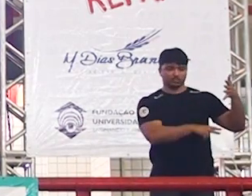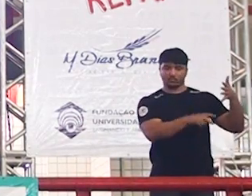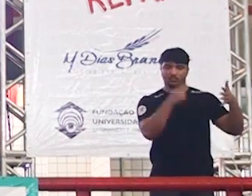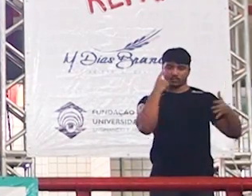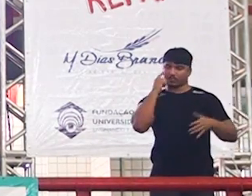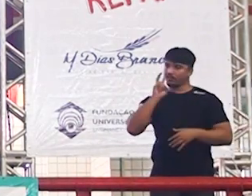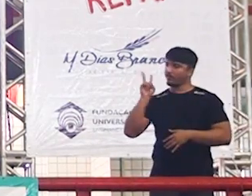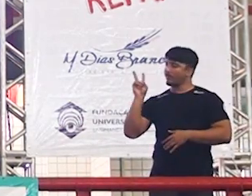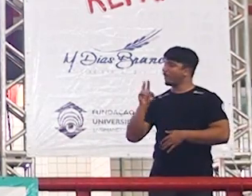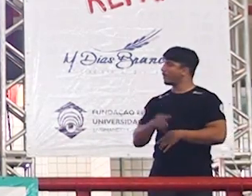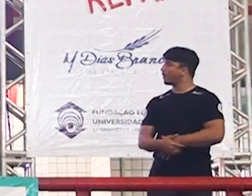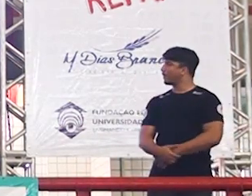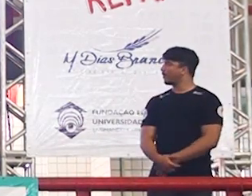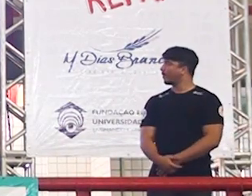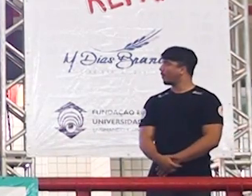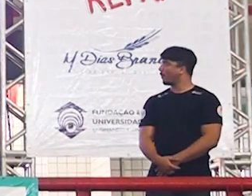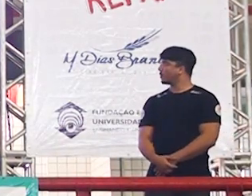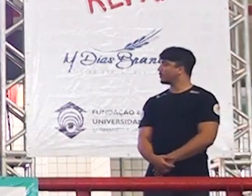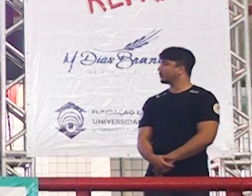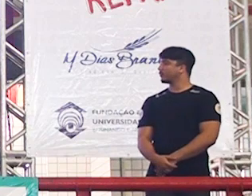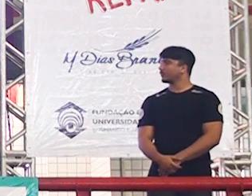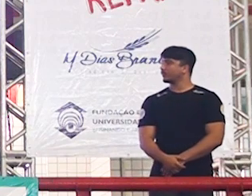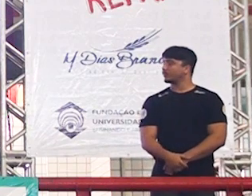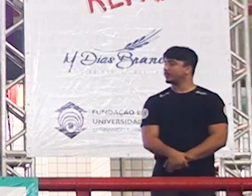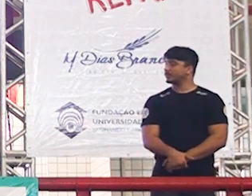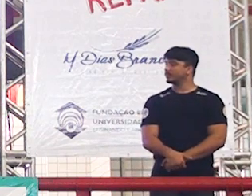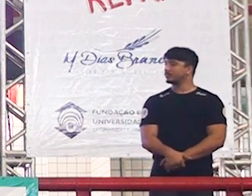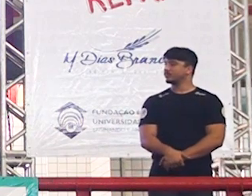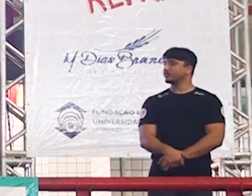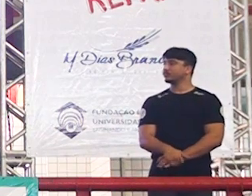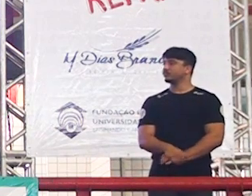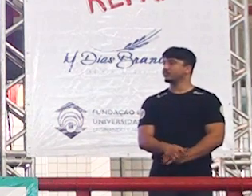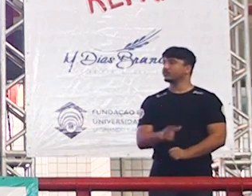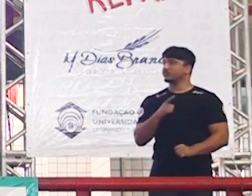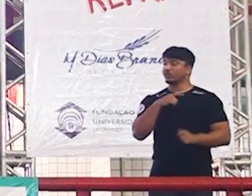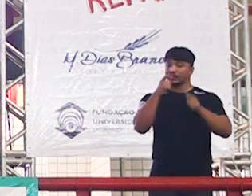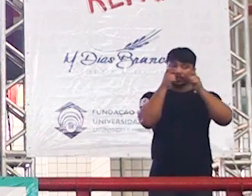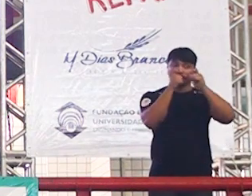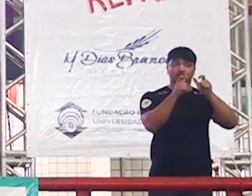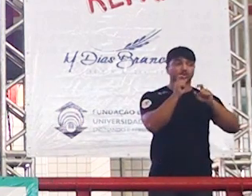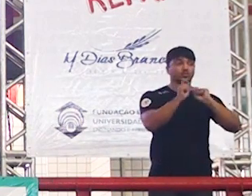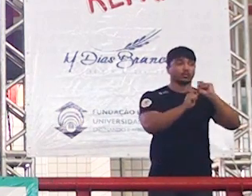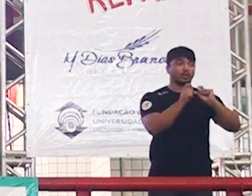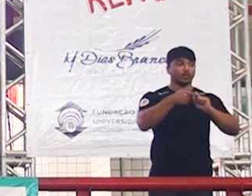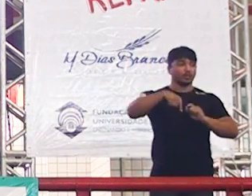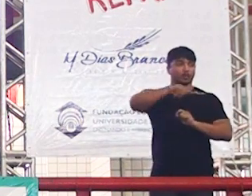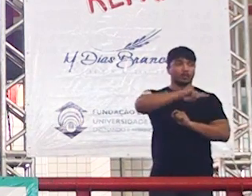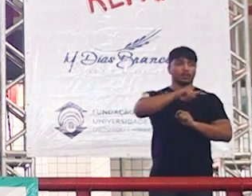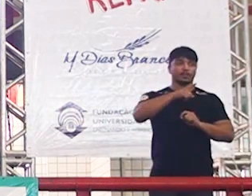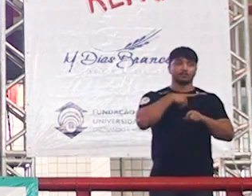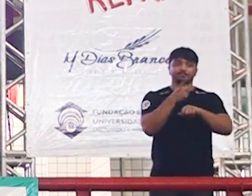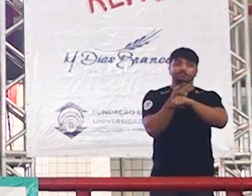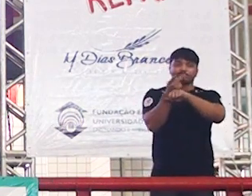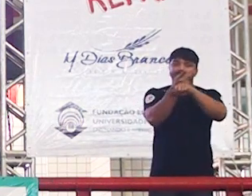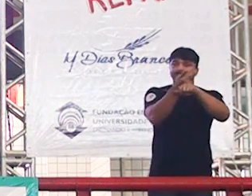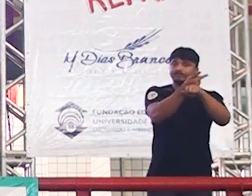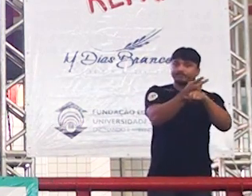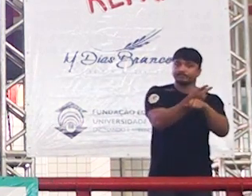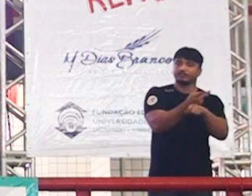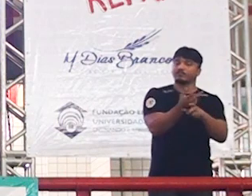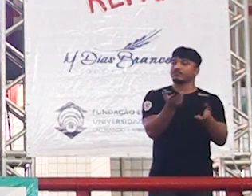ó. Está aí dizendo aí, no tua apostila, ó. Seria interessante você